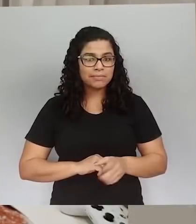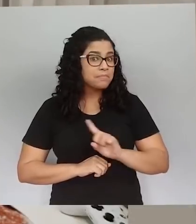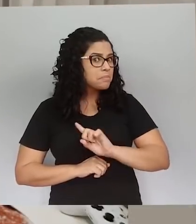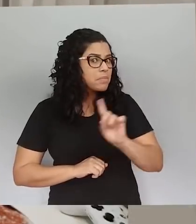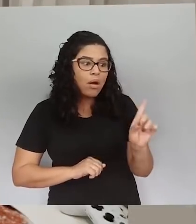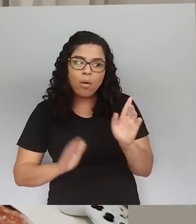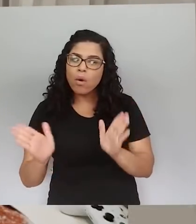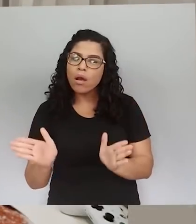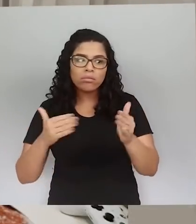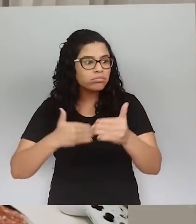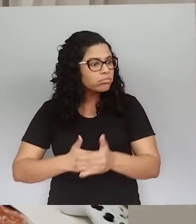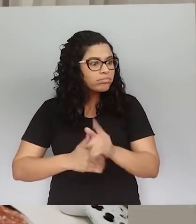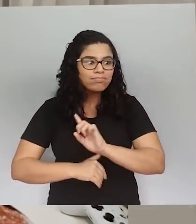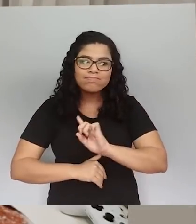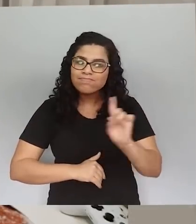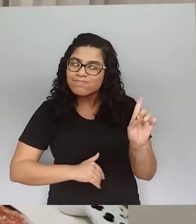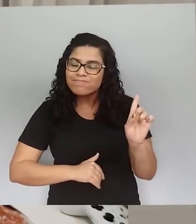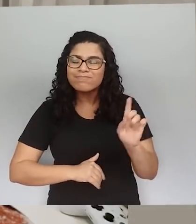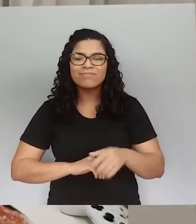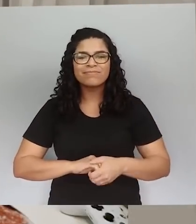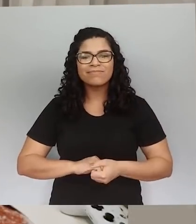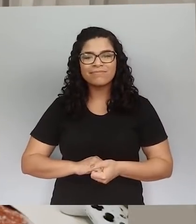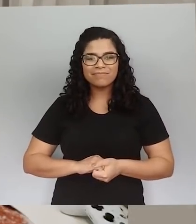Não é uma caixa.